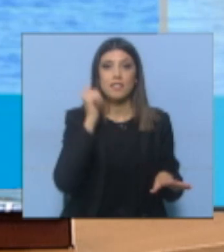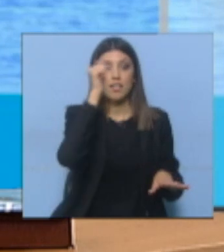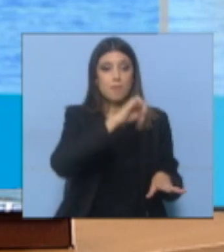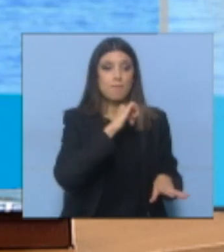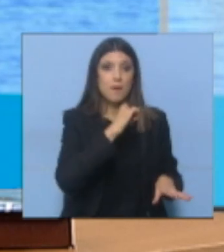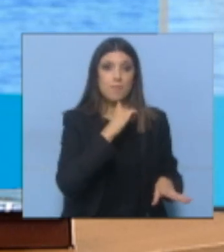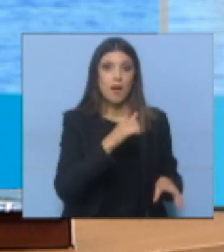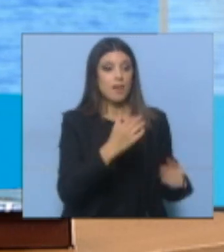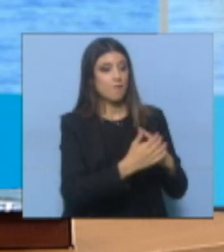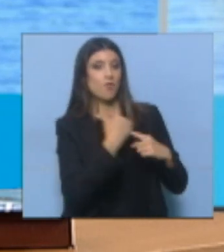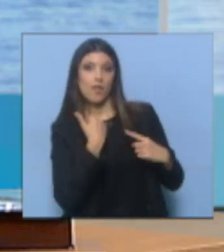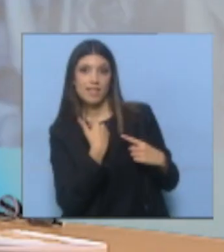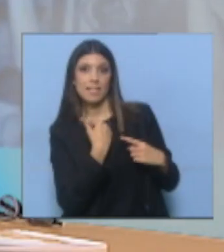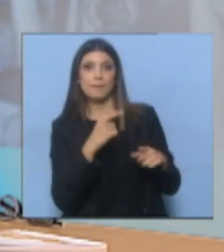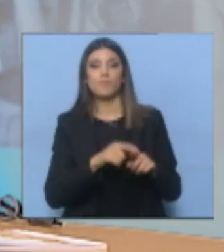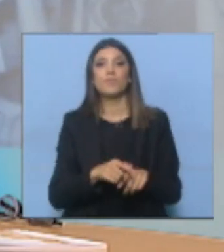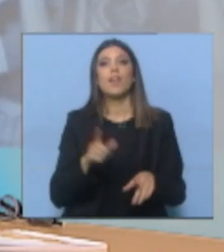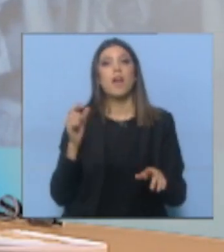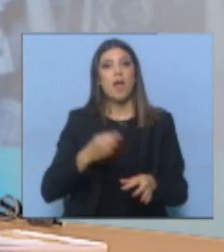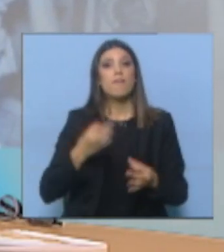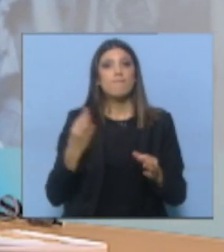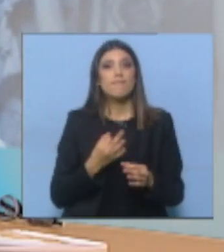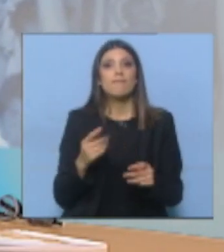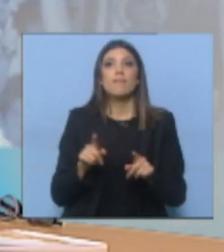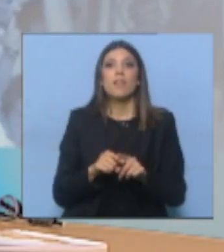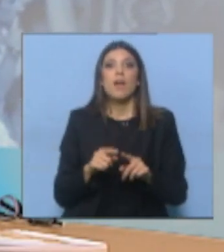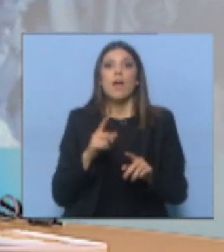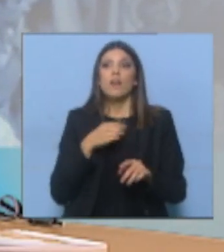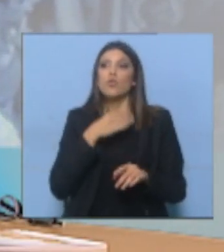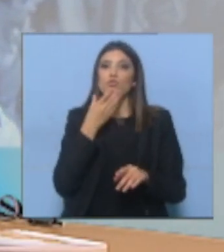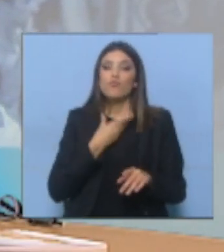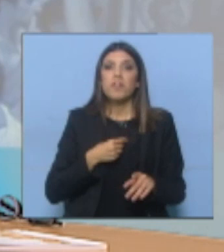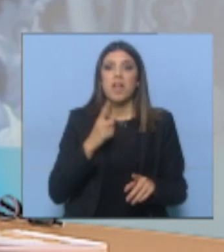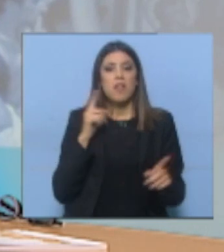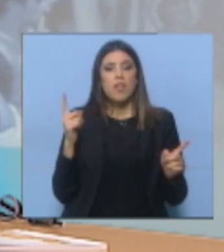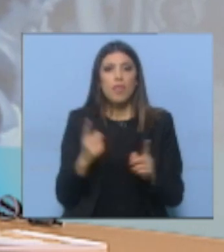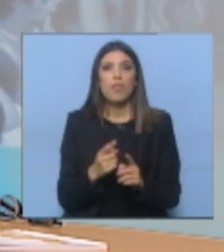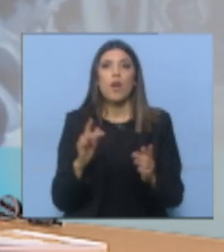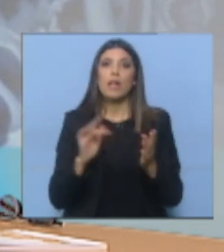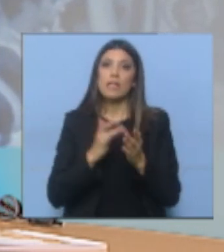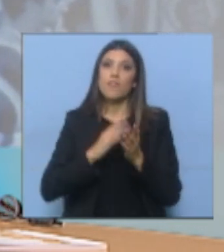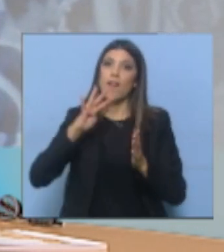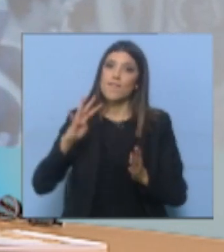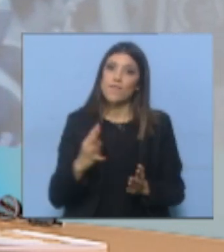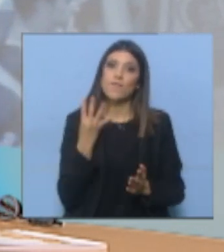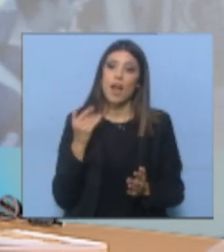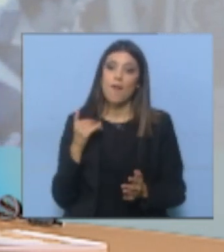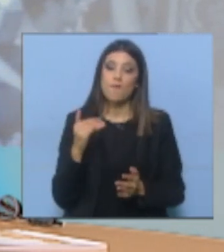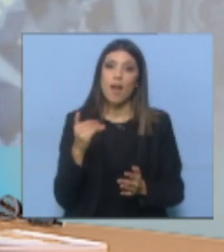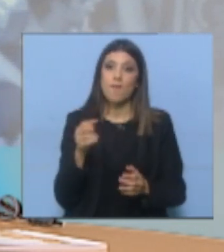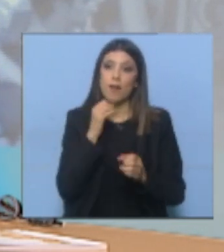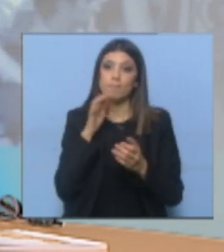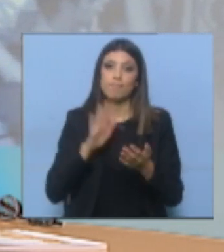também com eles. Uma referência, mesmo que breve, a 4 livros, não é, que estão a chegar ao